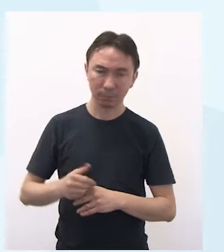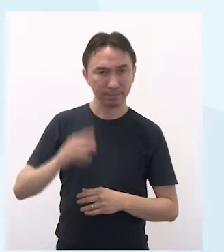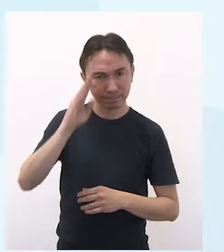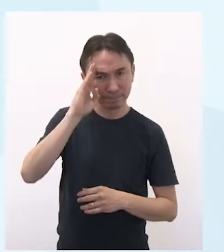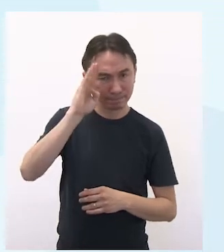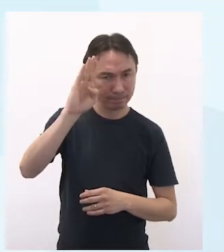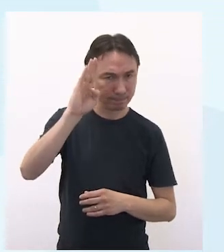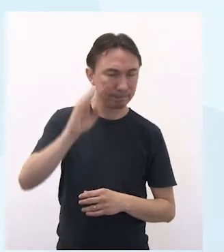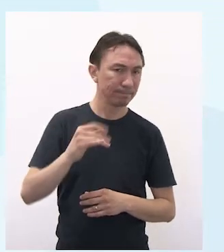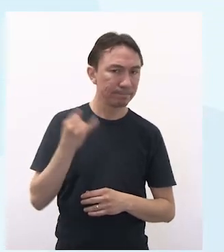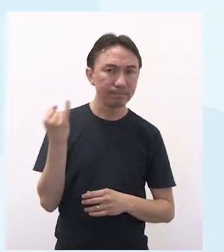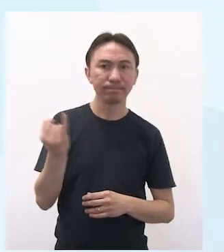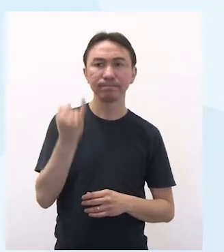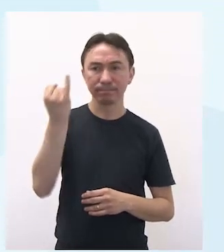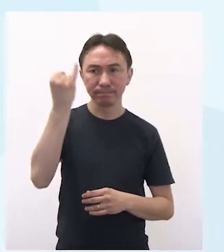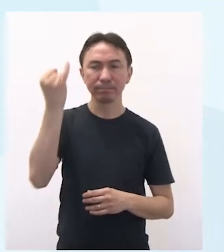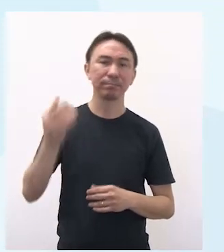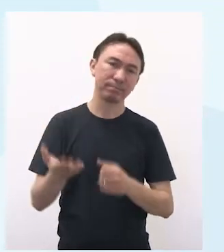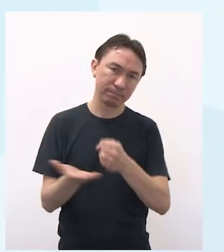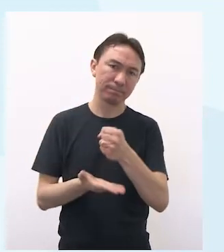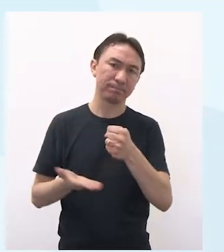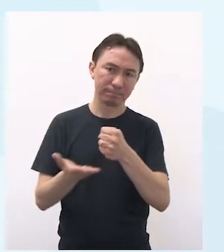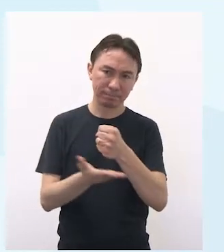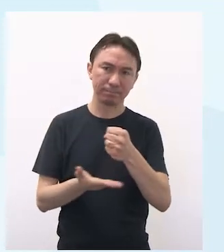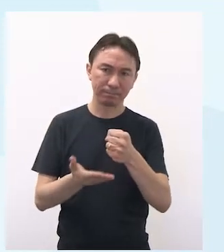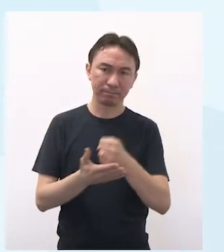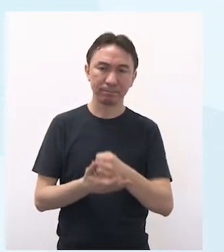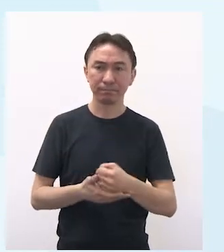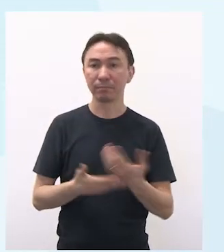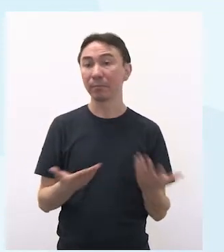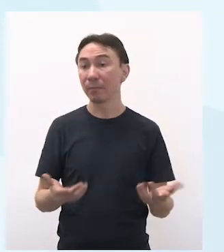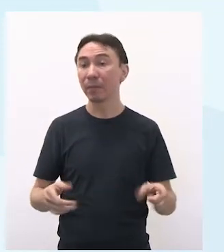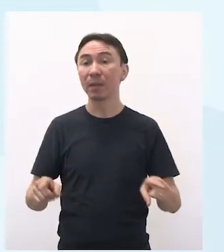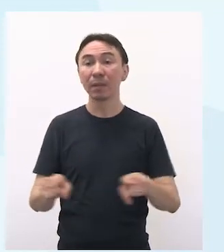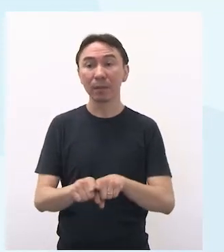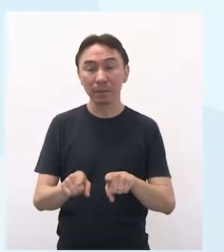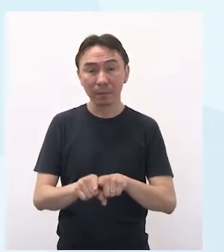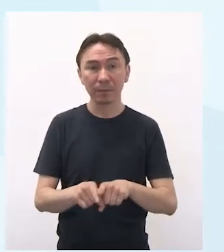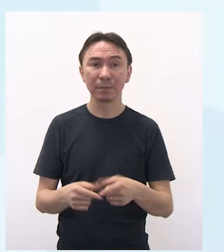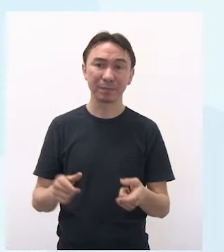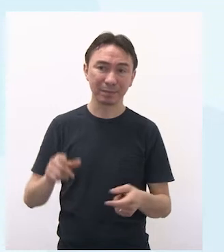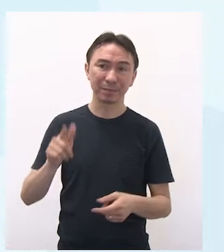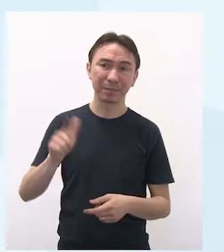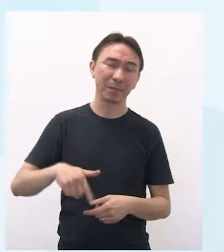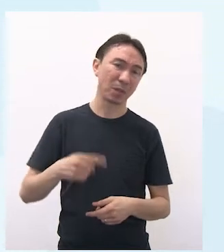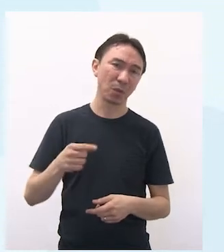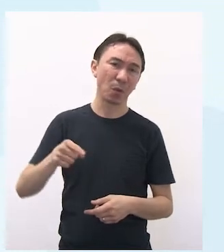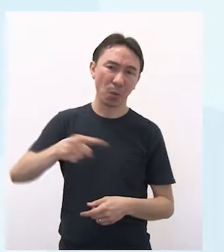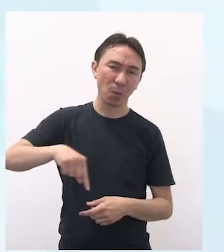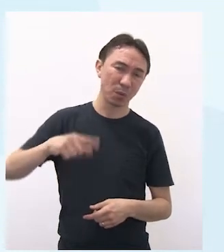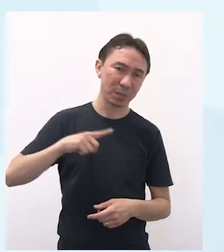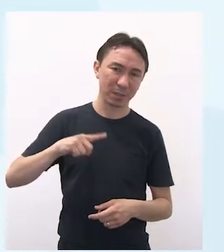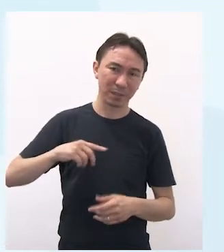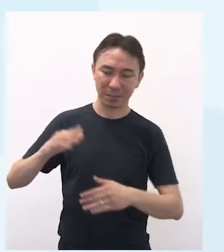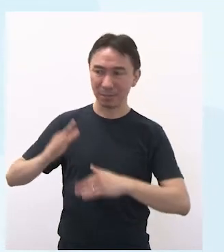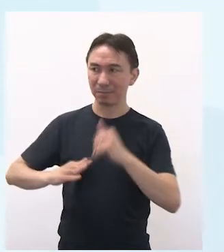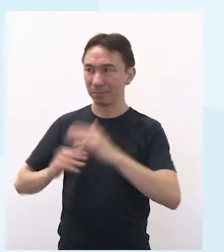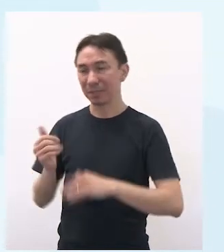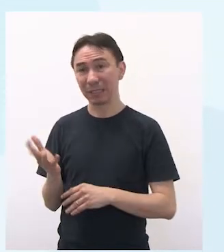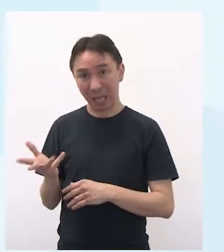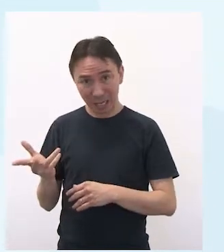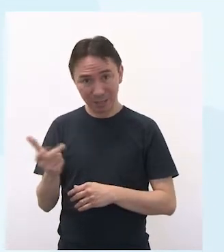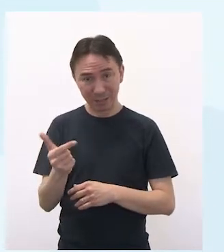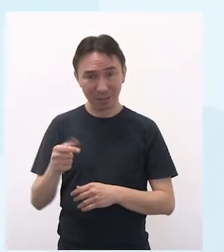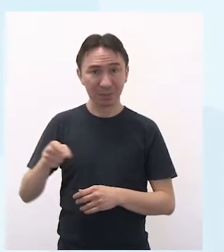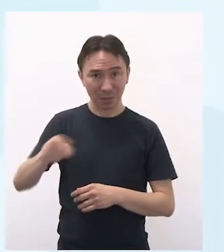com a matriz de referência do SAEB e do SARESP. As habilidades que nós estamos trabalhando ao longo do percurso do